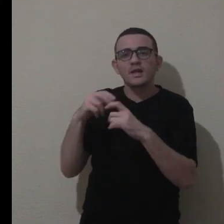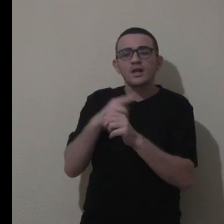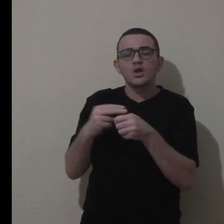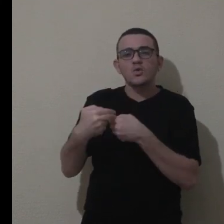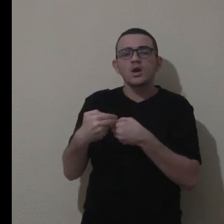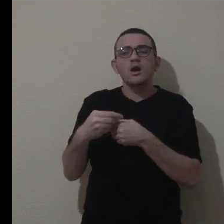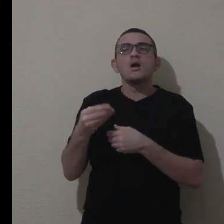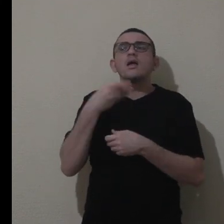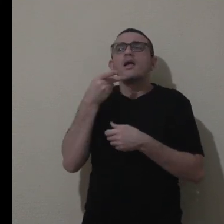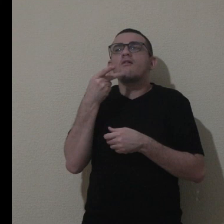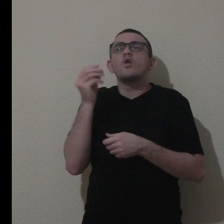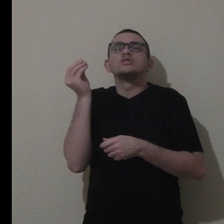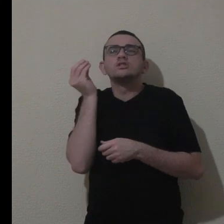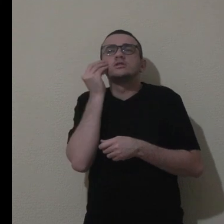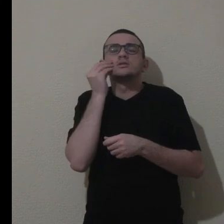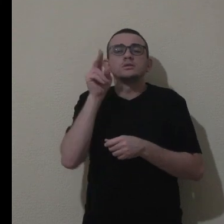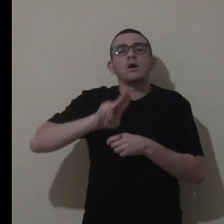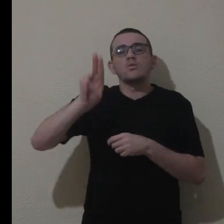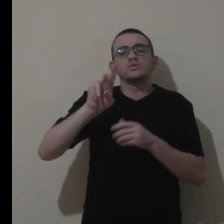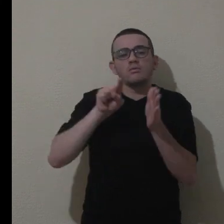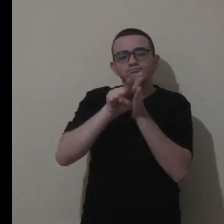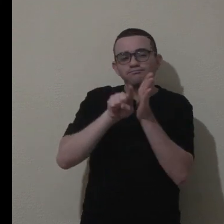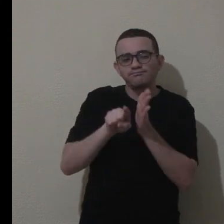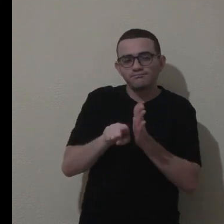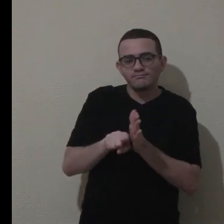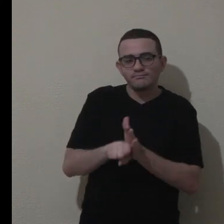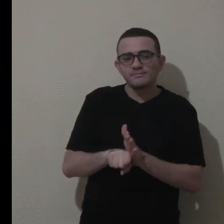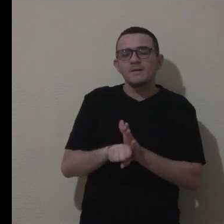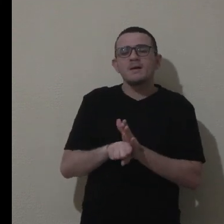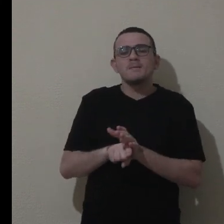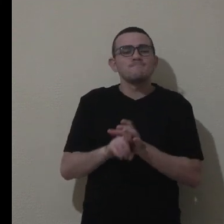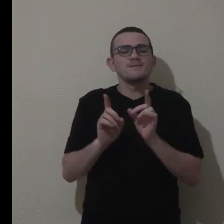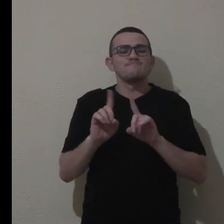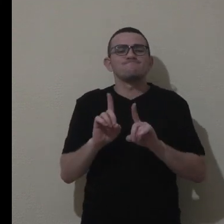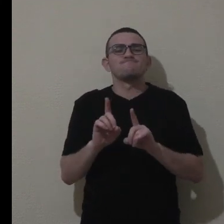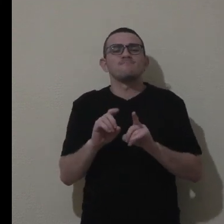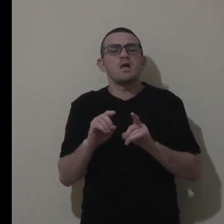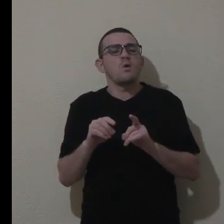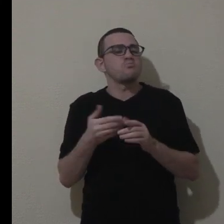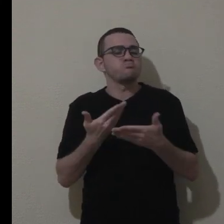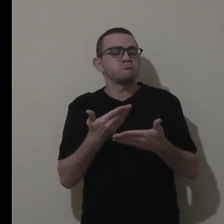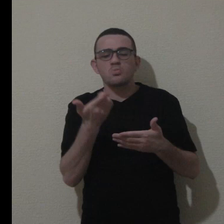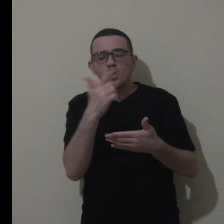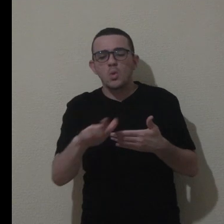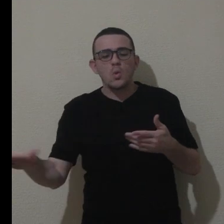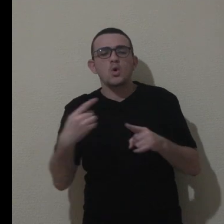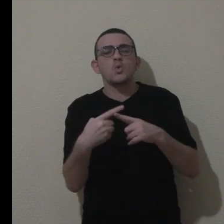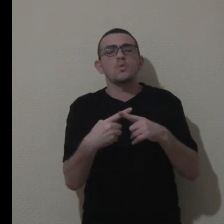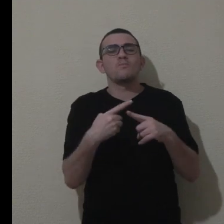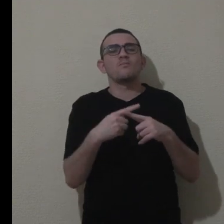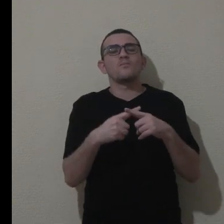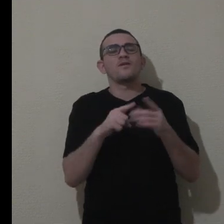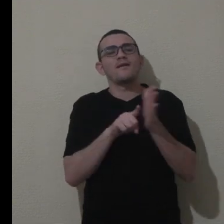da experiência dela de tentar usar o questionário. Né? Então, ela acabou não levando adiante o